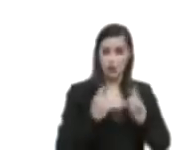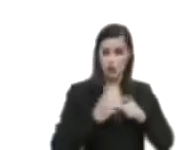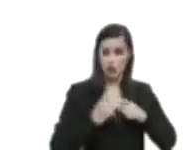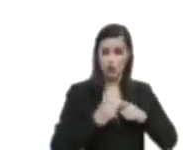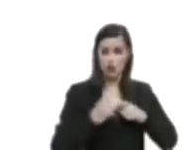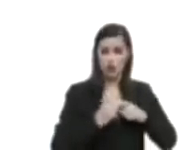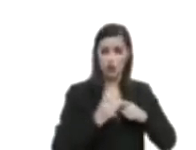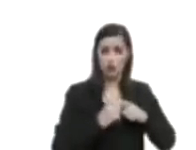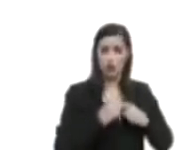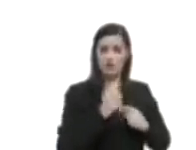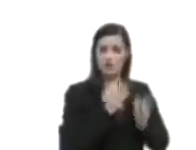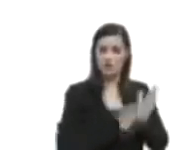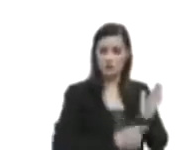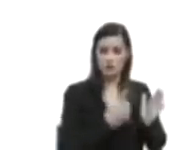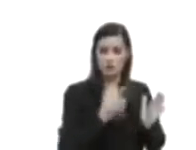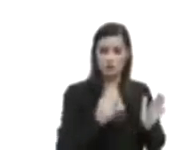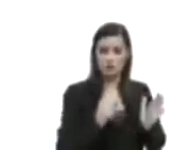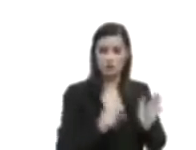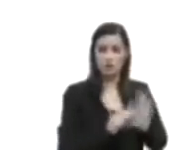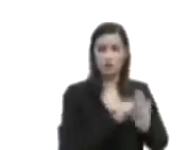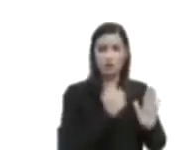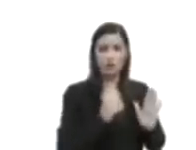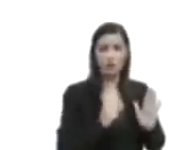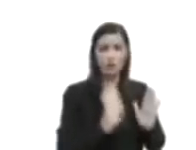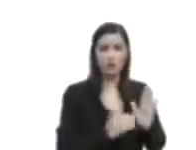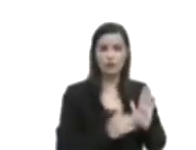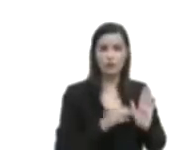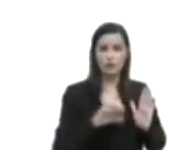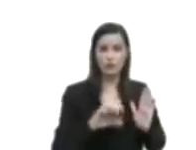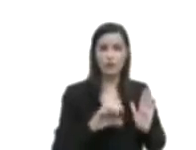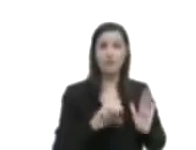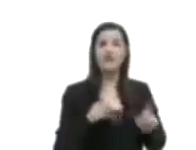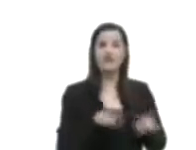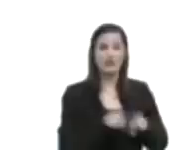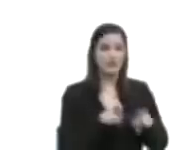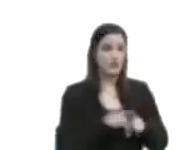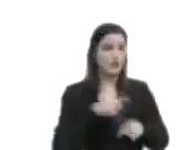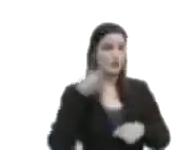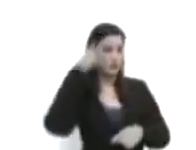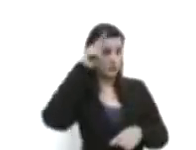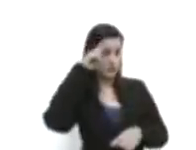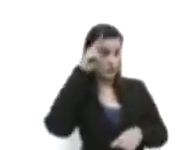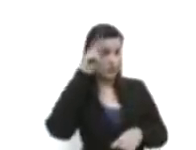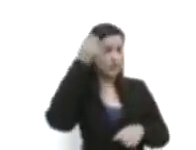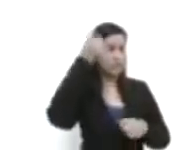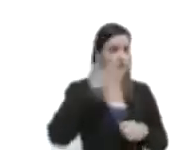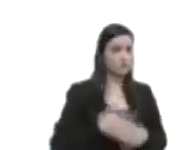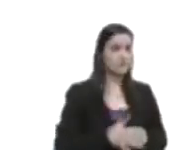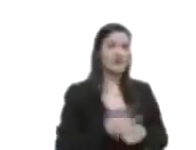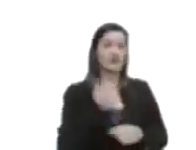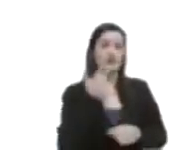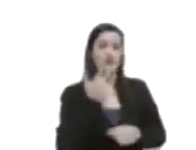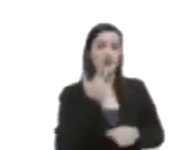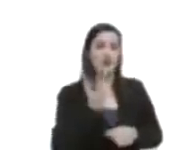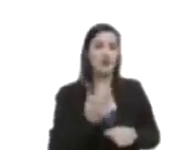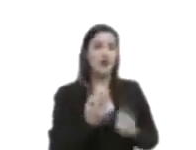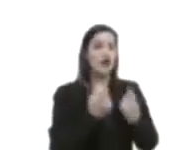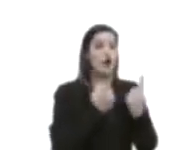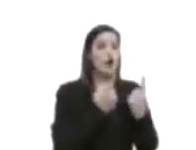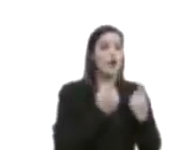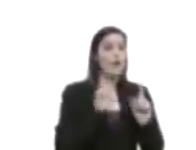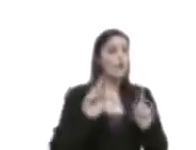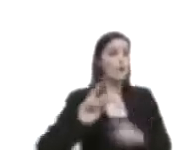9, propôs também essa parábola a alguns que confiavam em si mesmo. Esse é o oposto do pobre, confiava em si mesmo, por